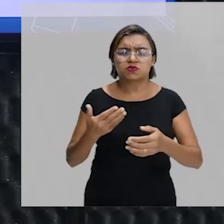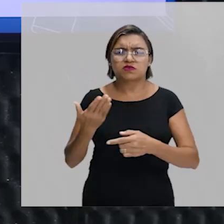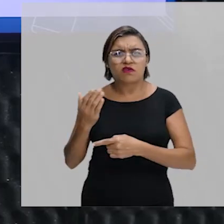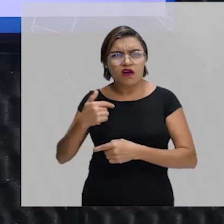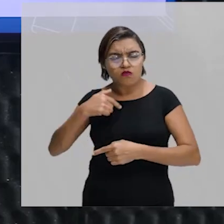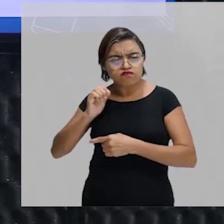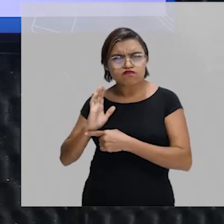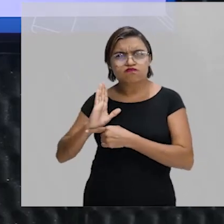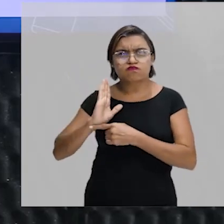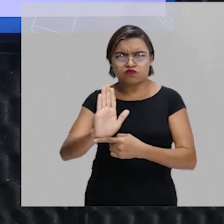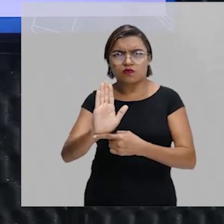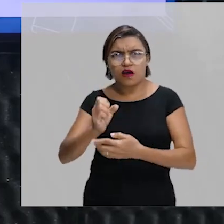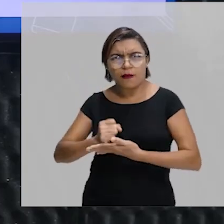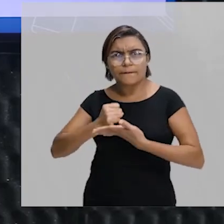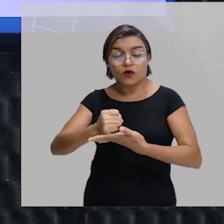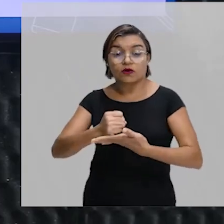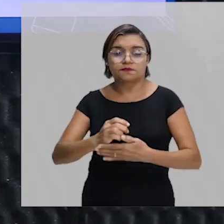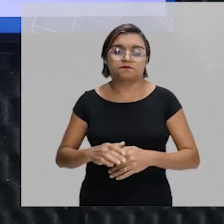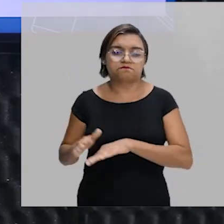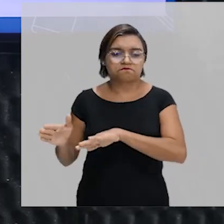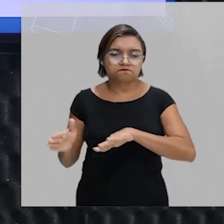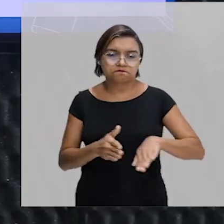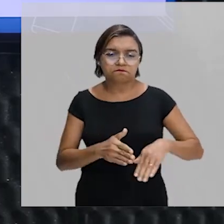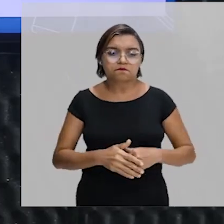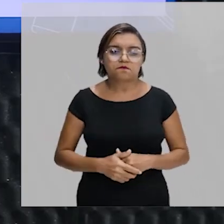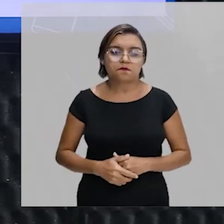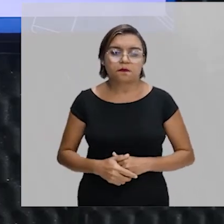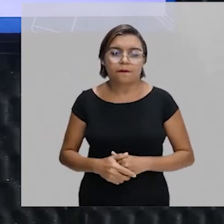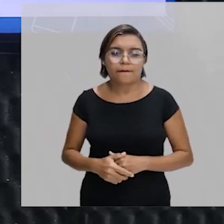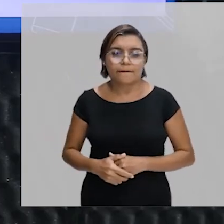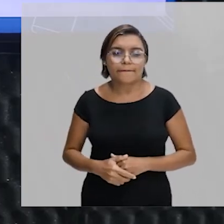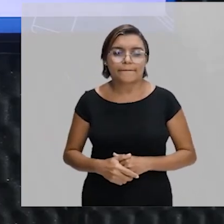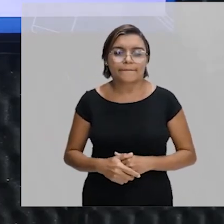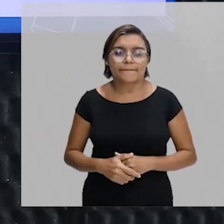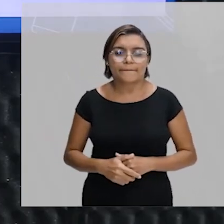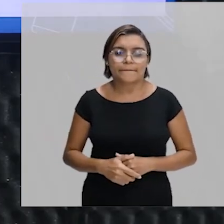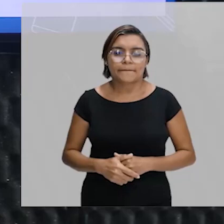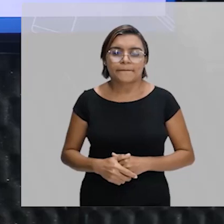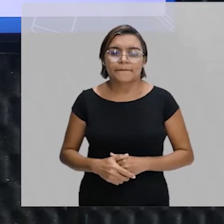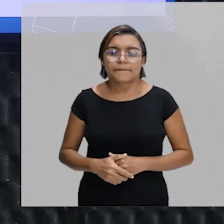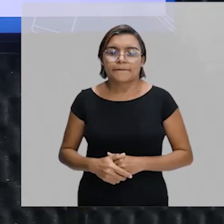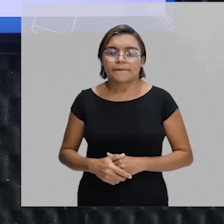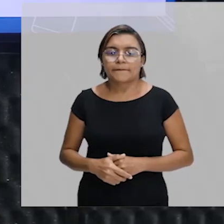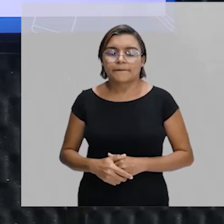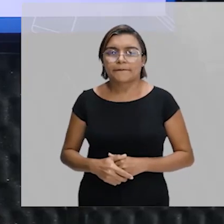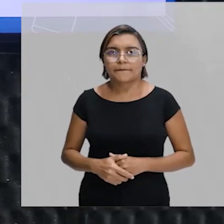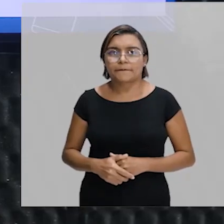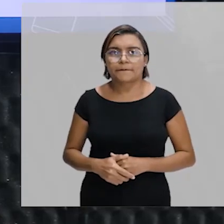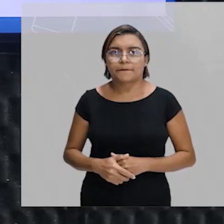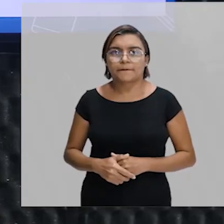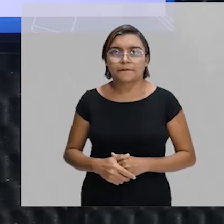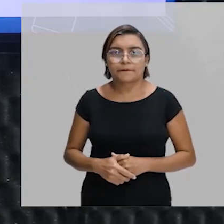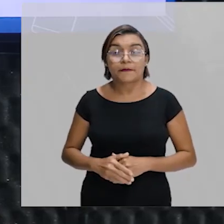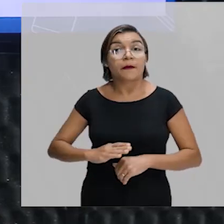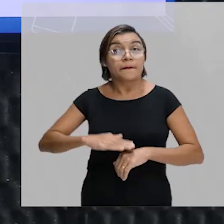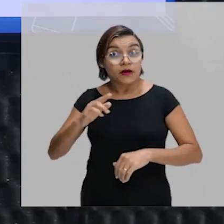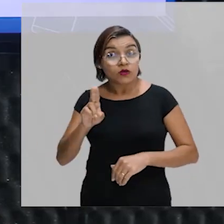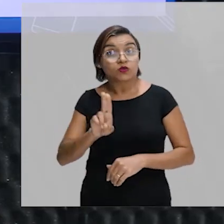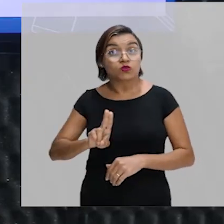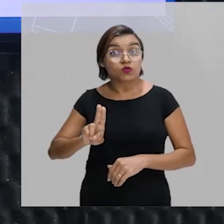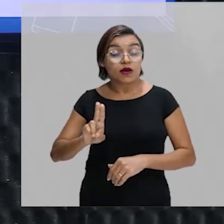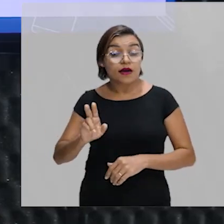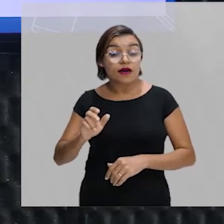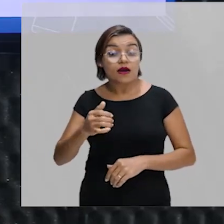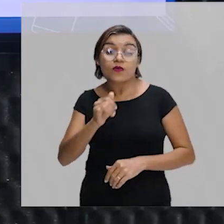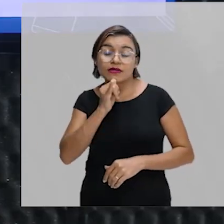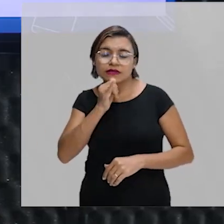reforçando o meu apoio, tá? Digam lo que digam, eu vivirei a mi modo. Então, mais um exemplo.